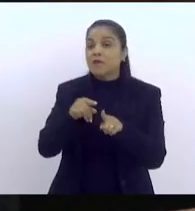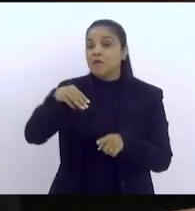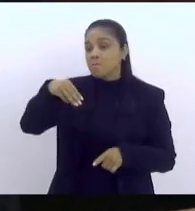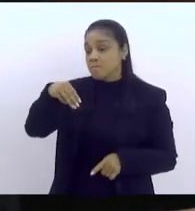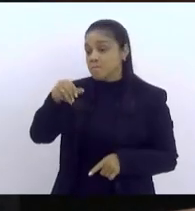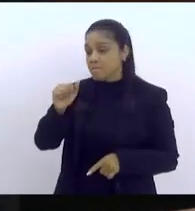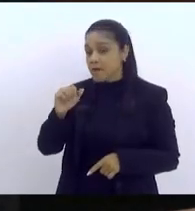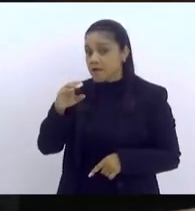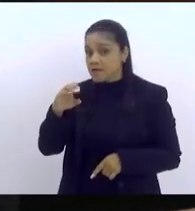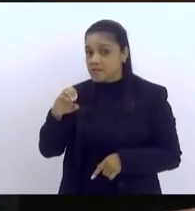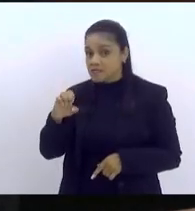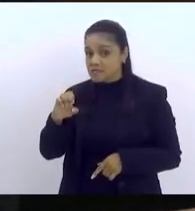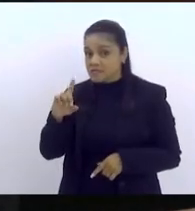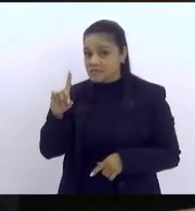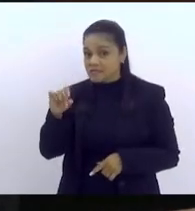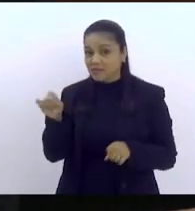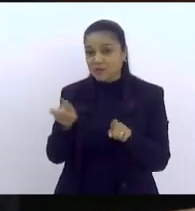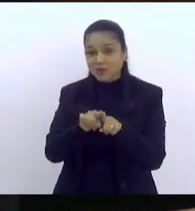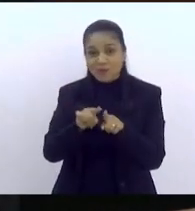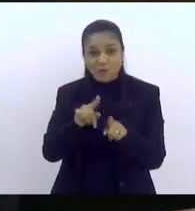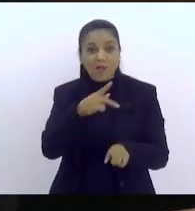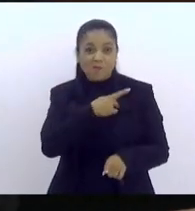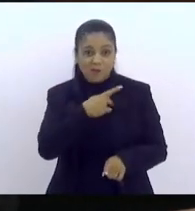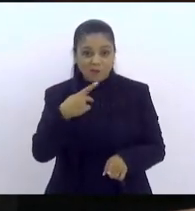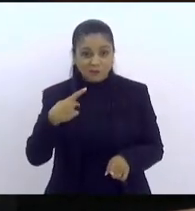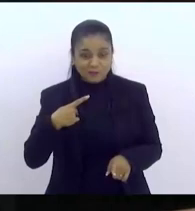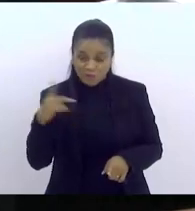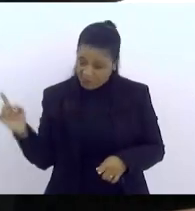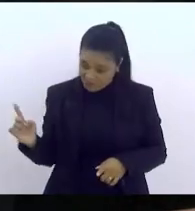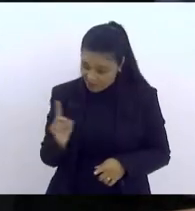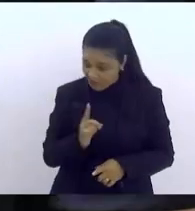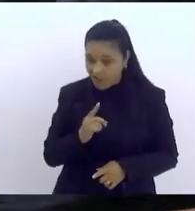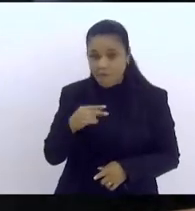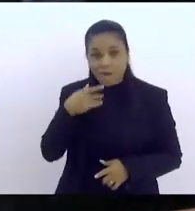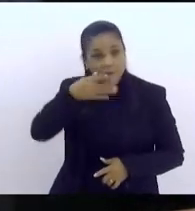pastor, gente. Vem cá, fala então aí.